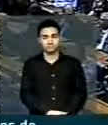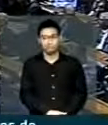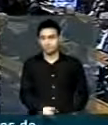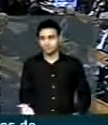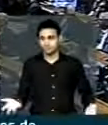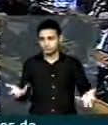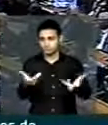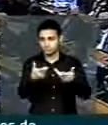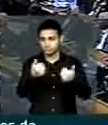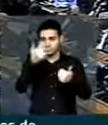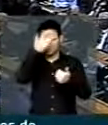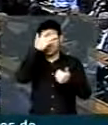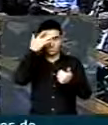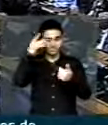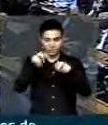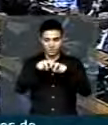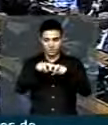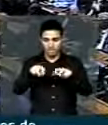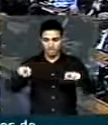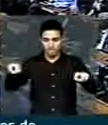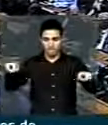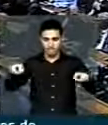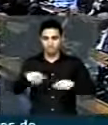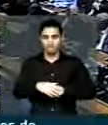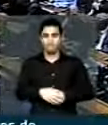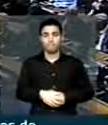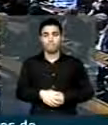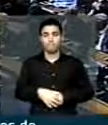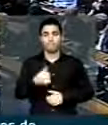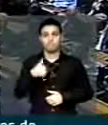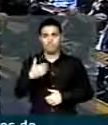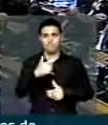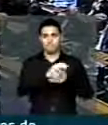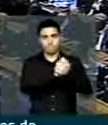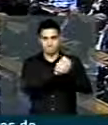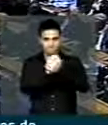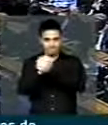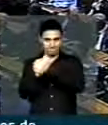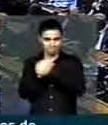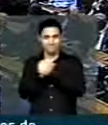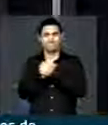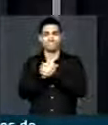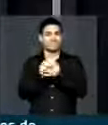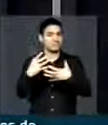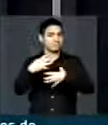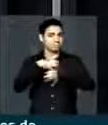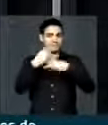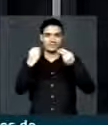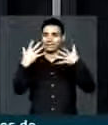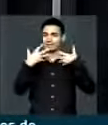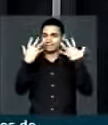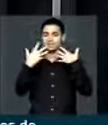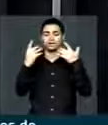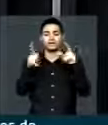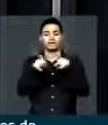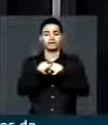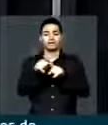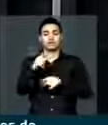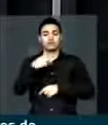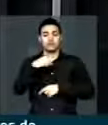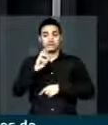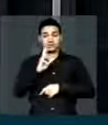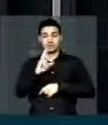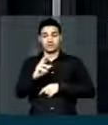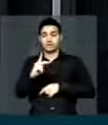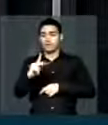ilustres integrantes desta mesa, a quem cumprimento com muita alegria em nome